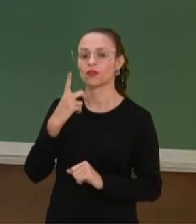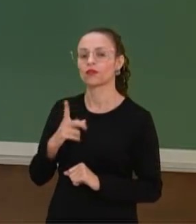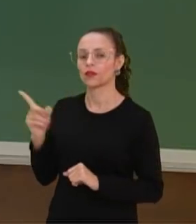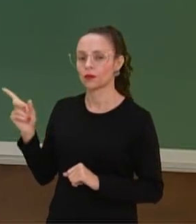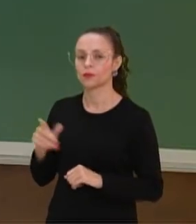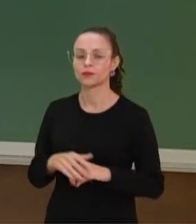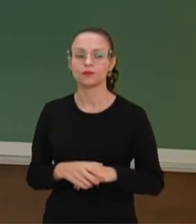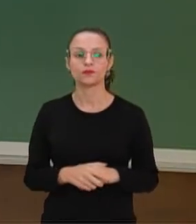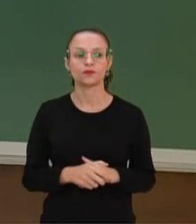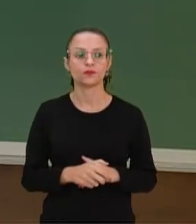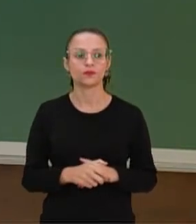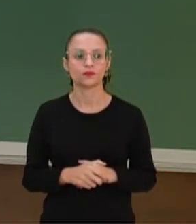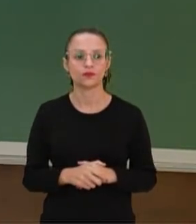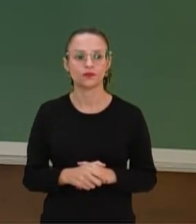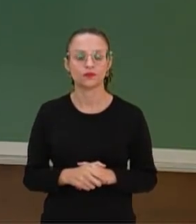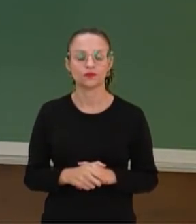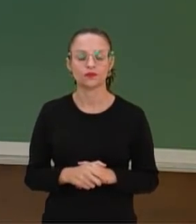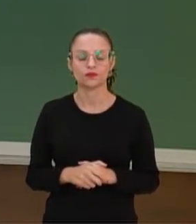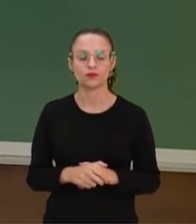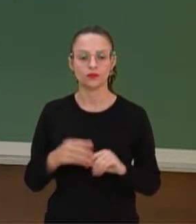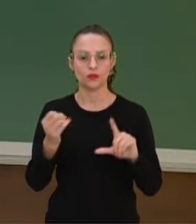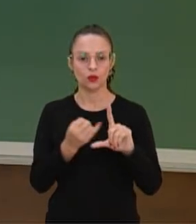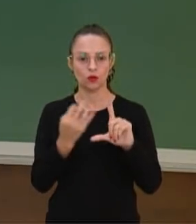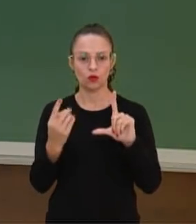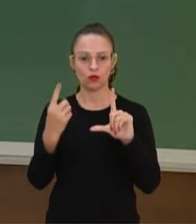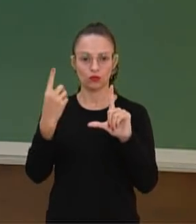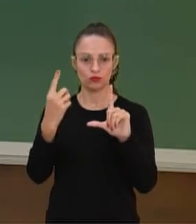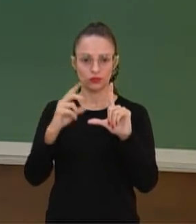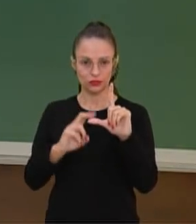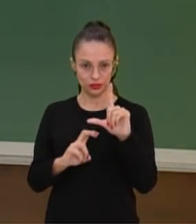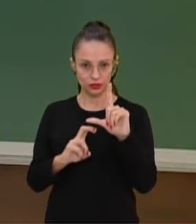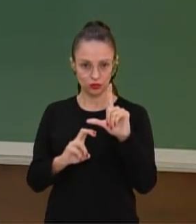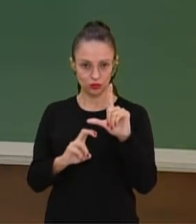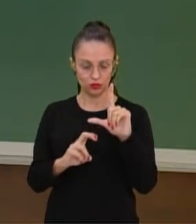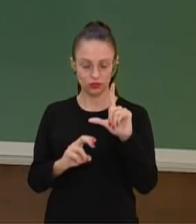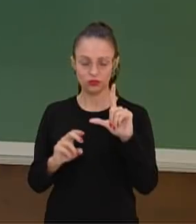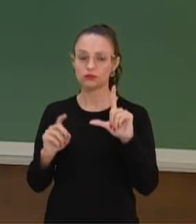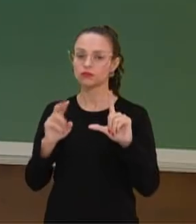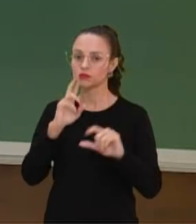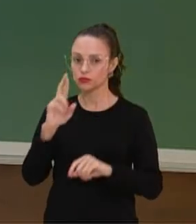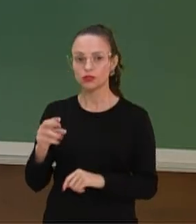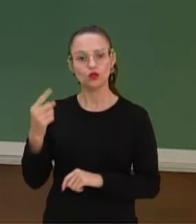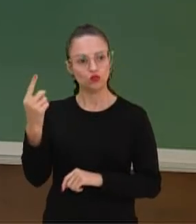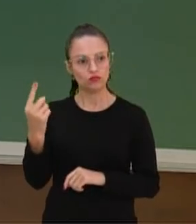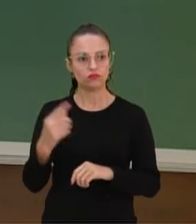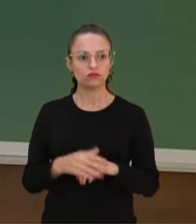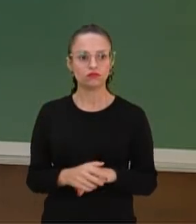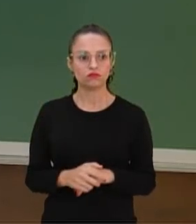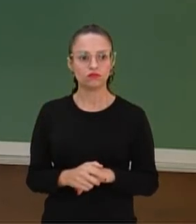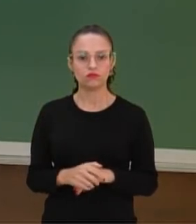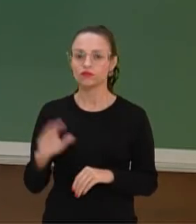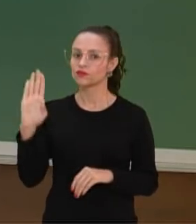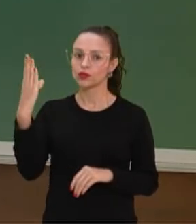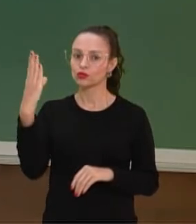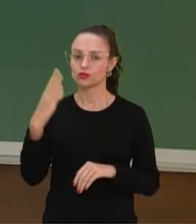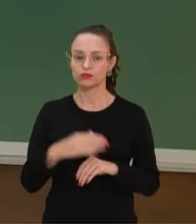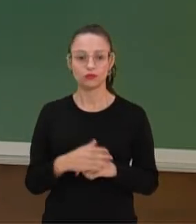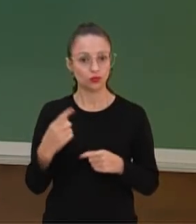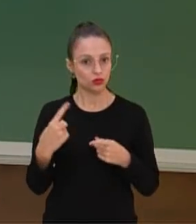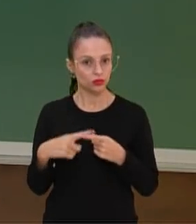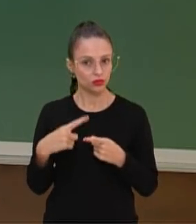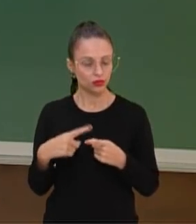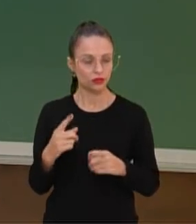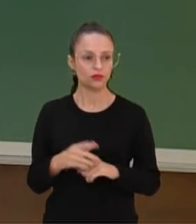item. Log de 1 na base 5, a resposta aqui está 1. É falso, por